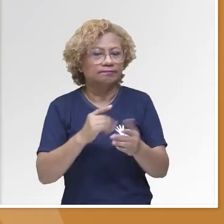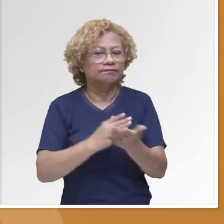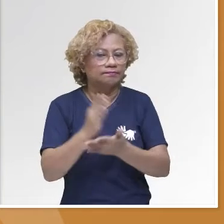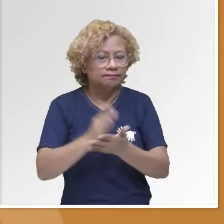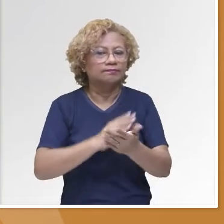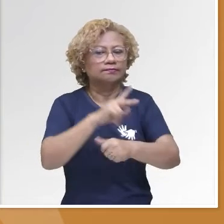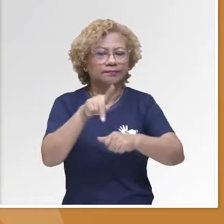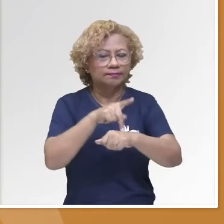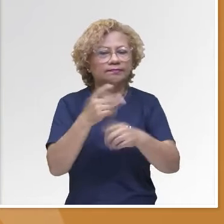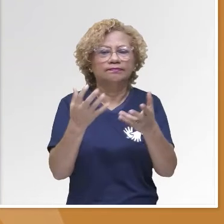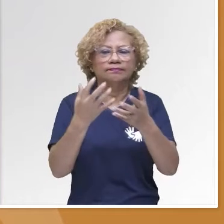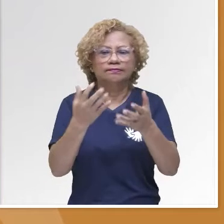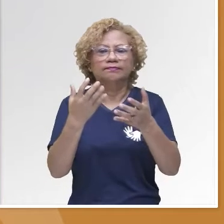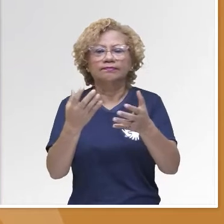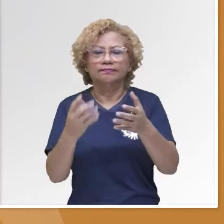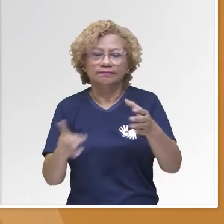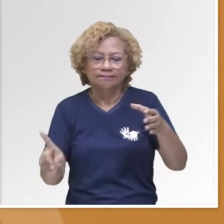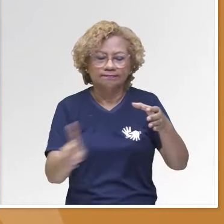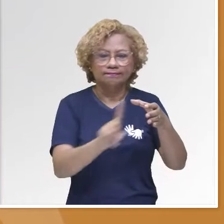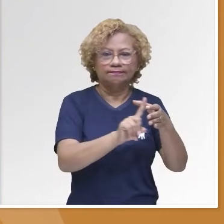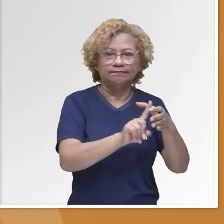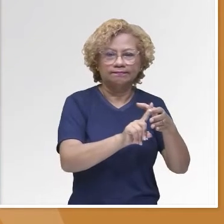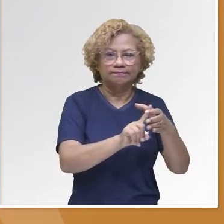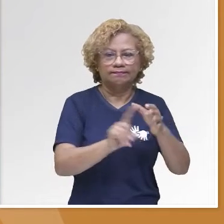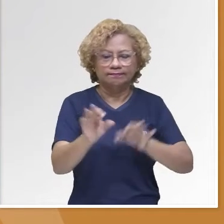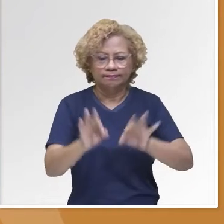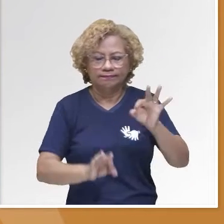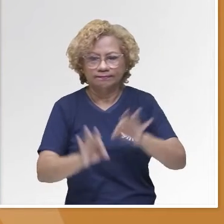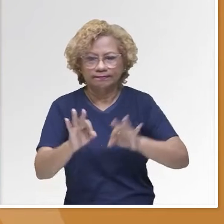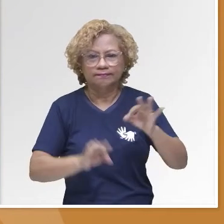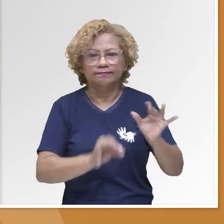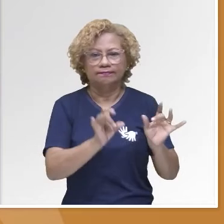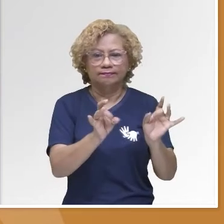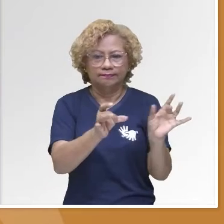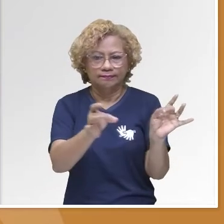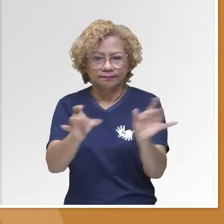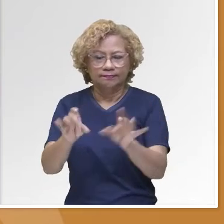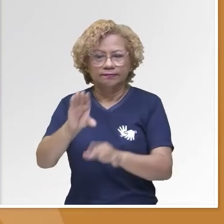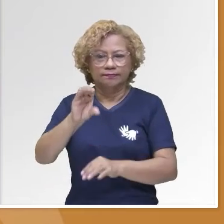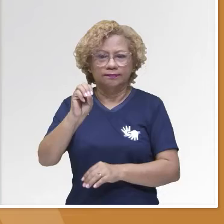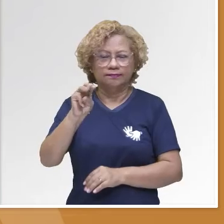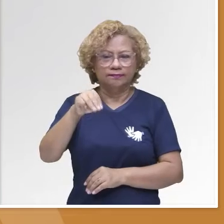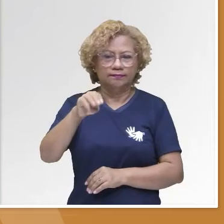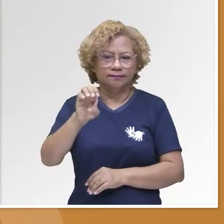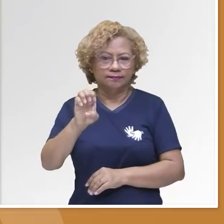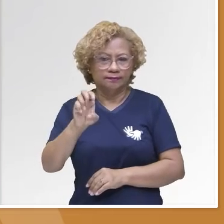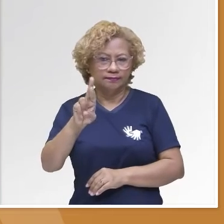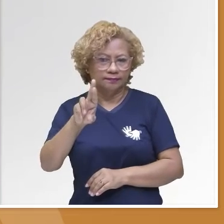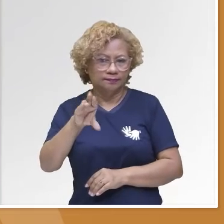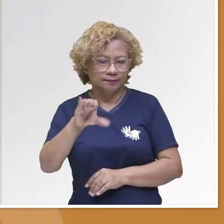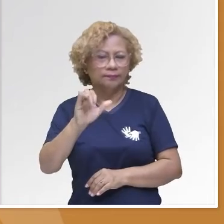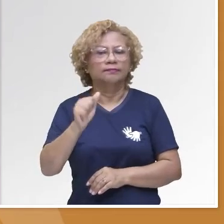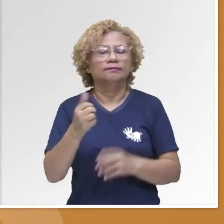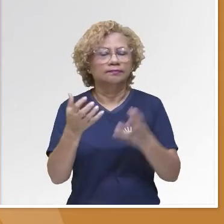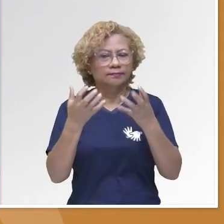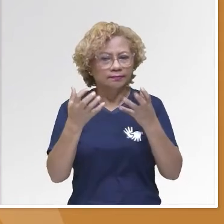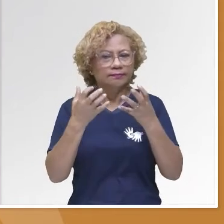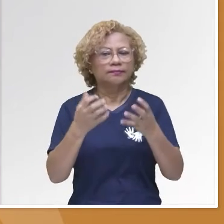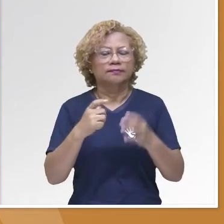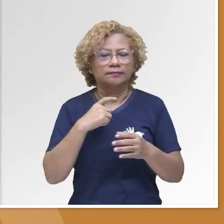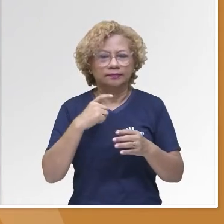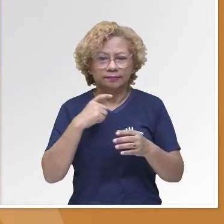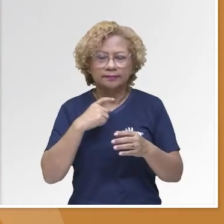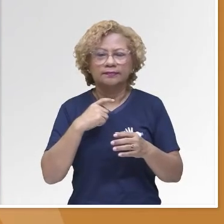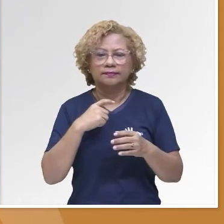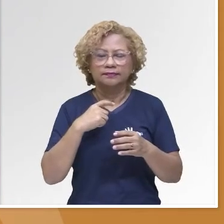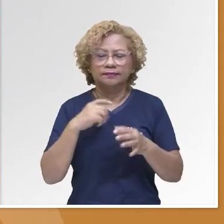dessa Organização Mundial do Comércio para ter realmente a sua ligação com vários outros países do mundo inteiro, né,